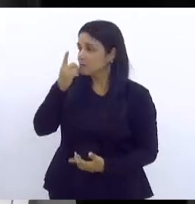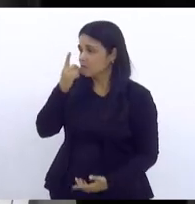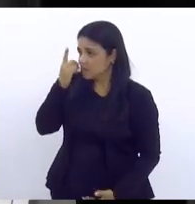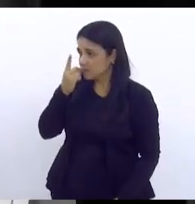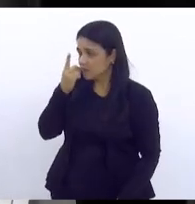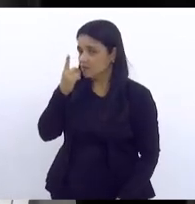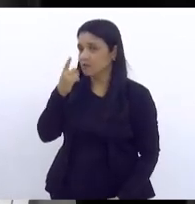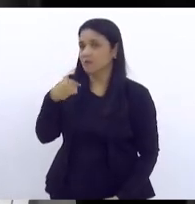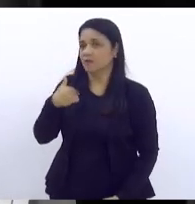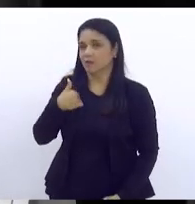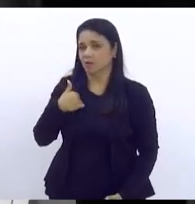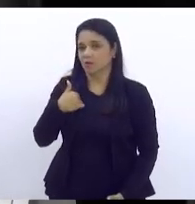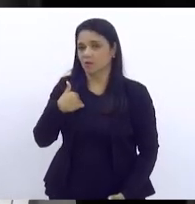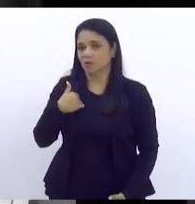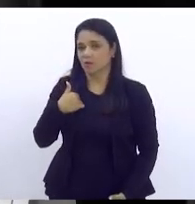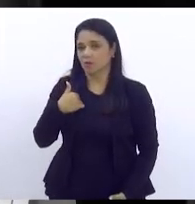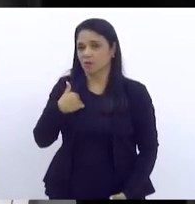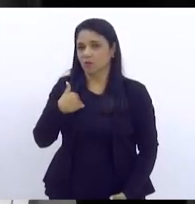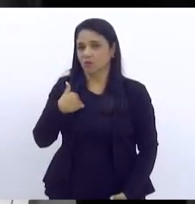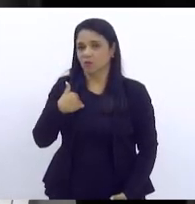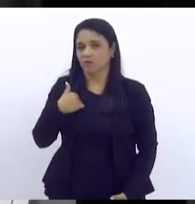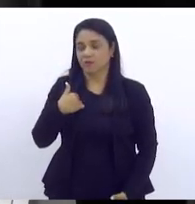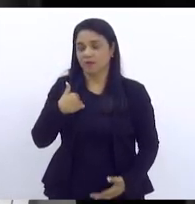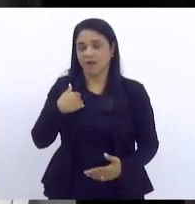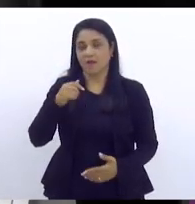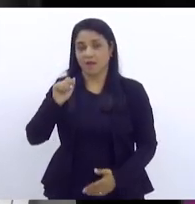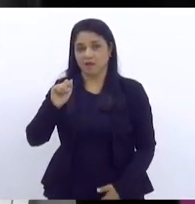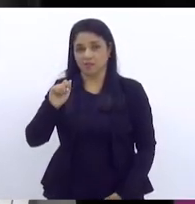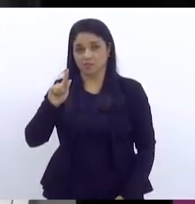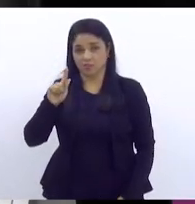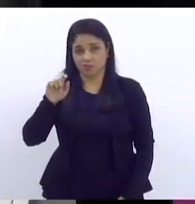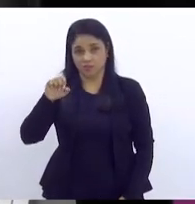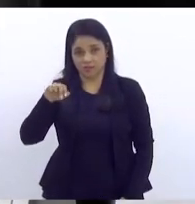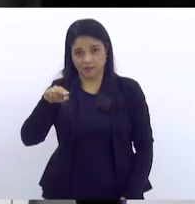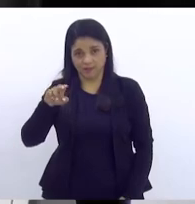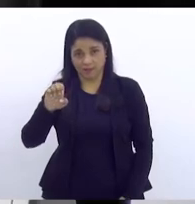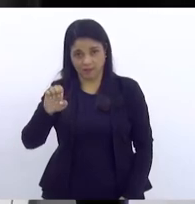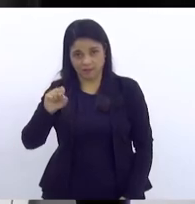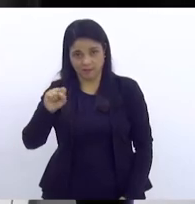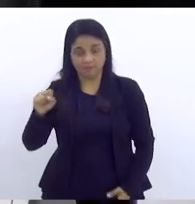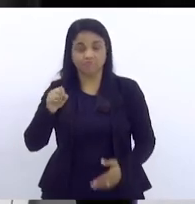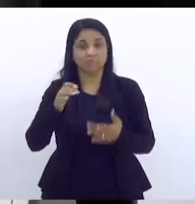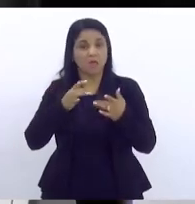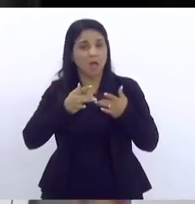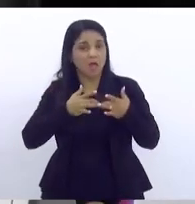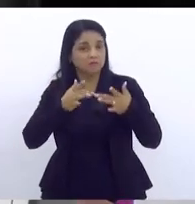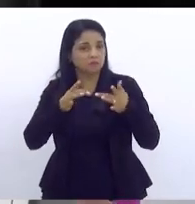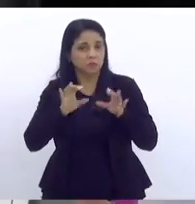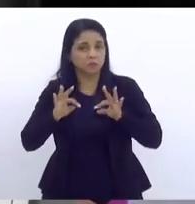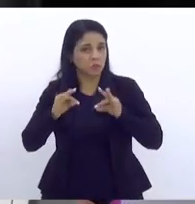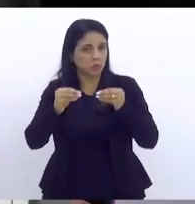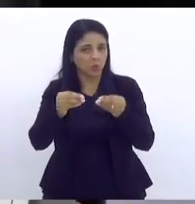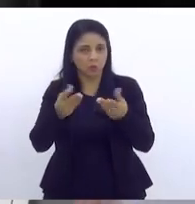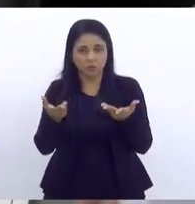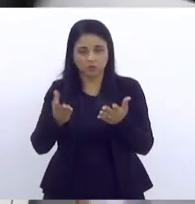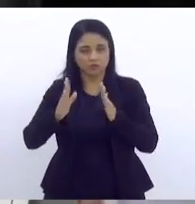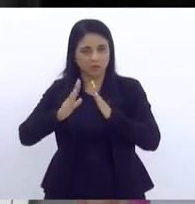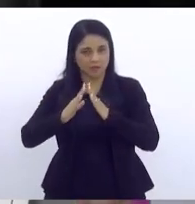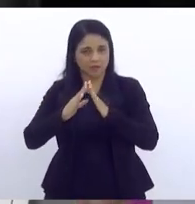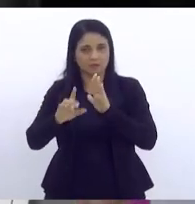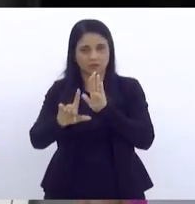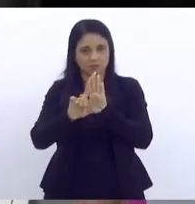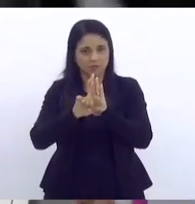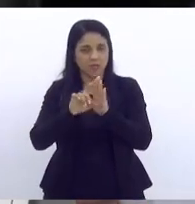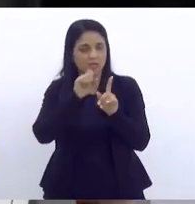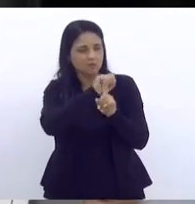já coloco eh a a a agência me coloca à disposição de todos desta casa de leis de toda da